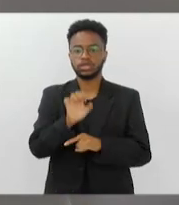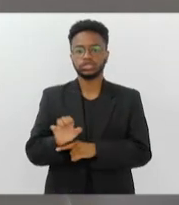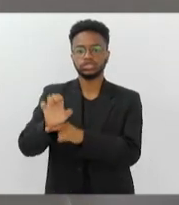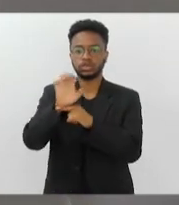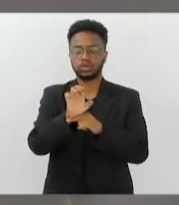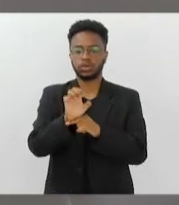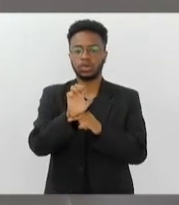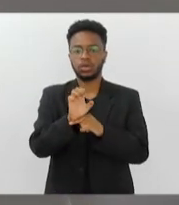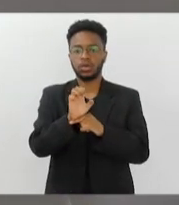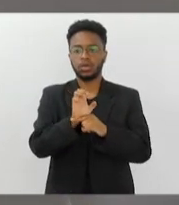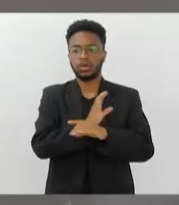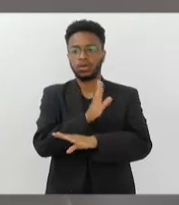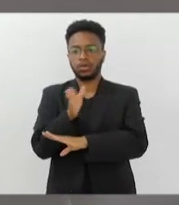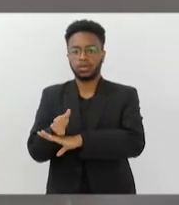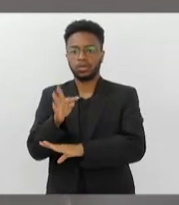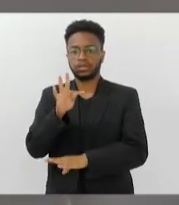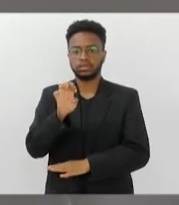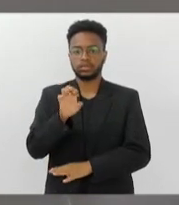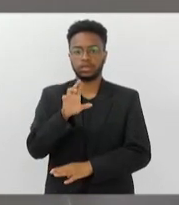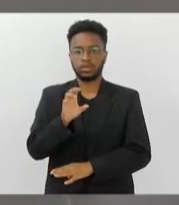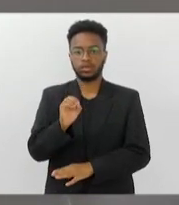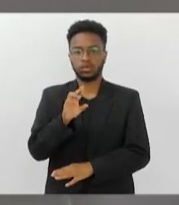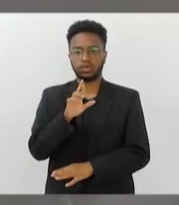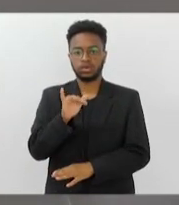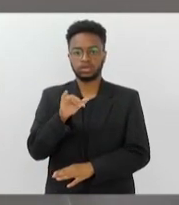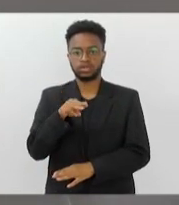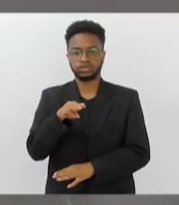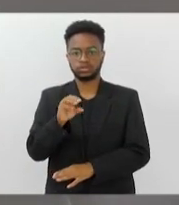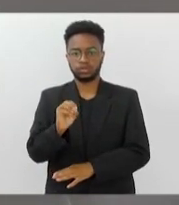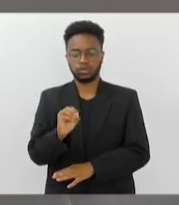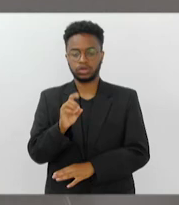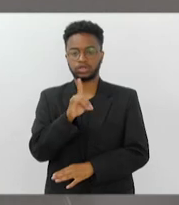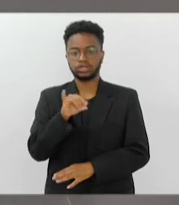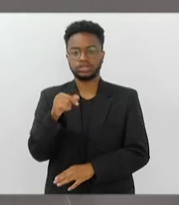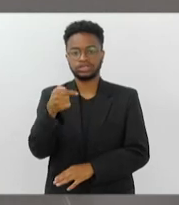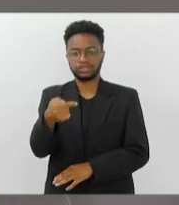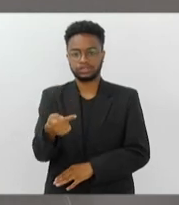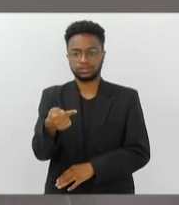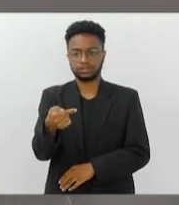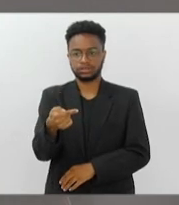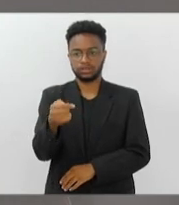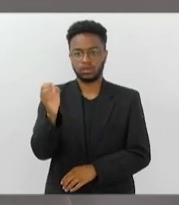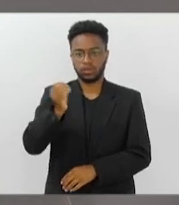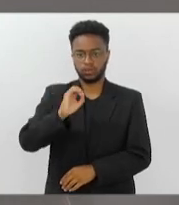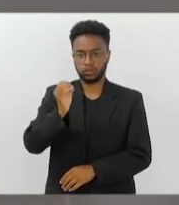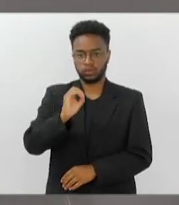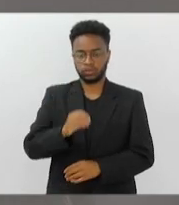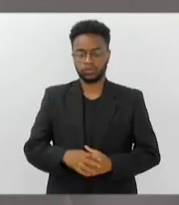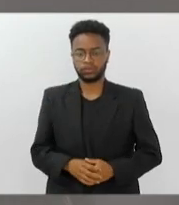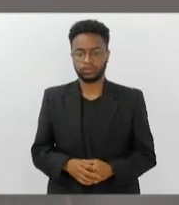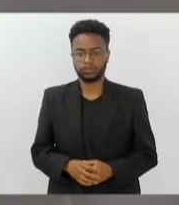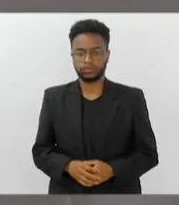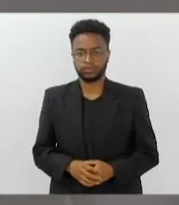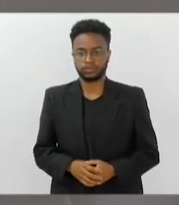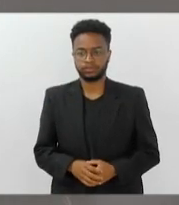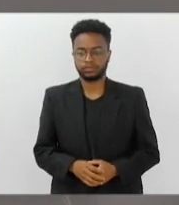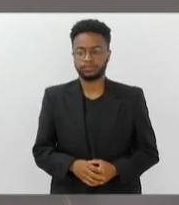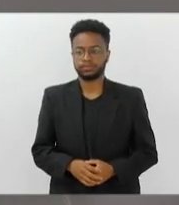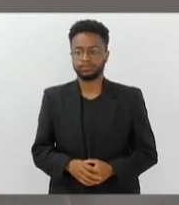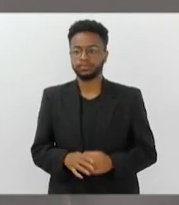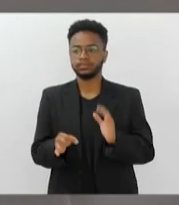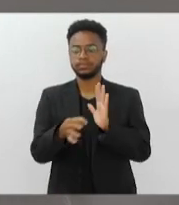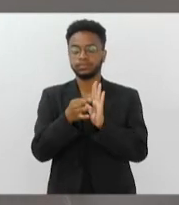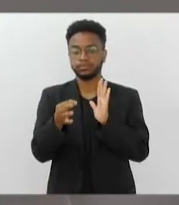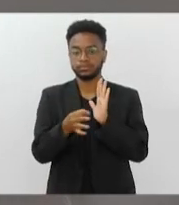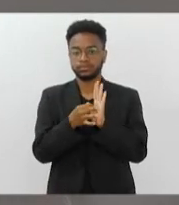de Combate ao Terrorismo, no dia 7 de outubro. O